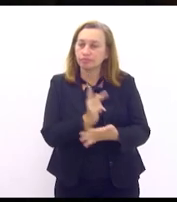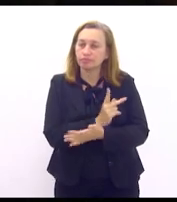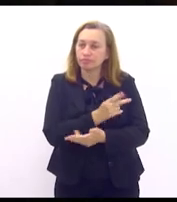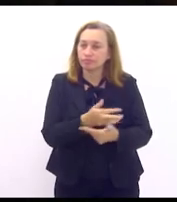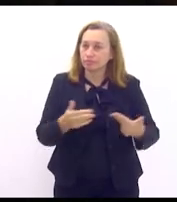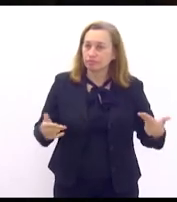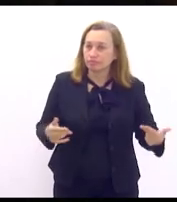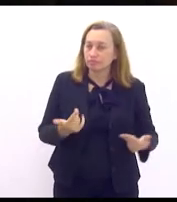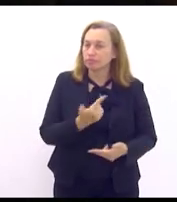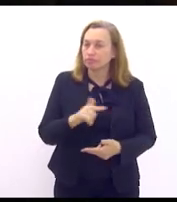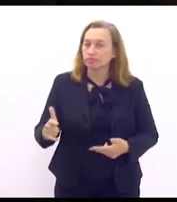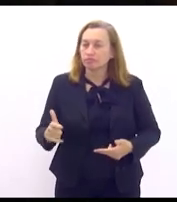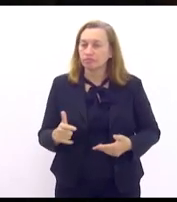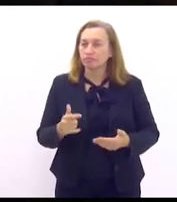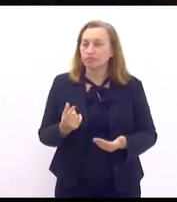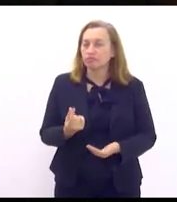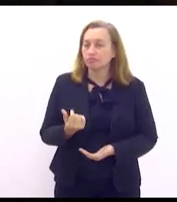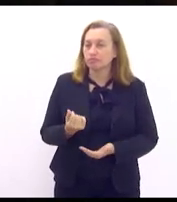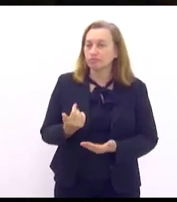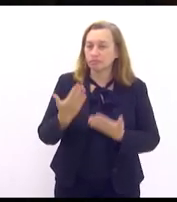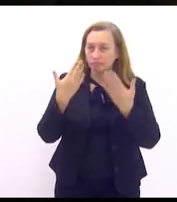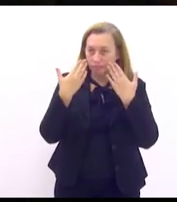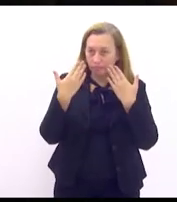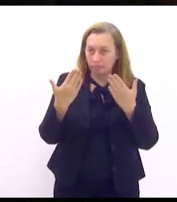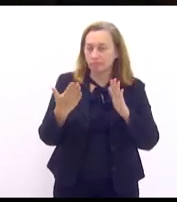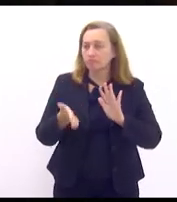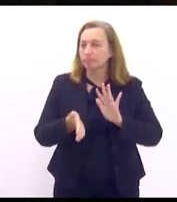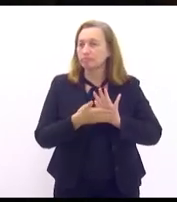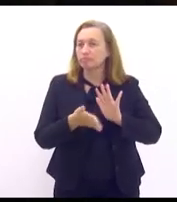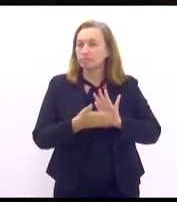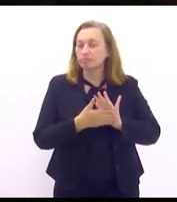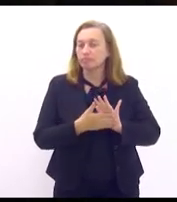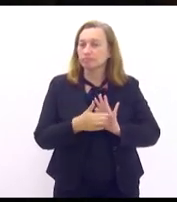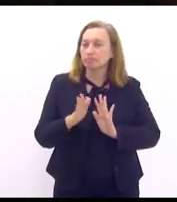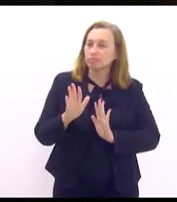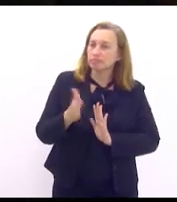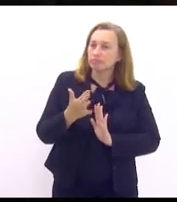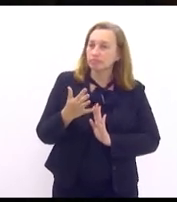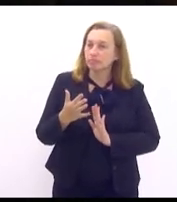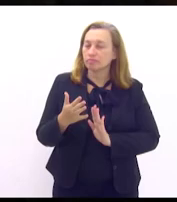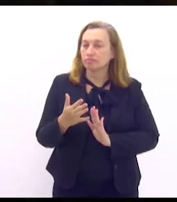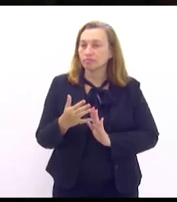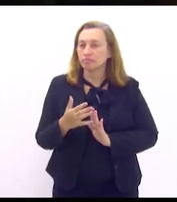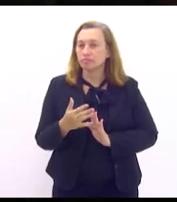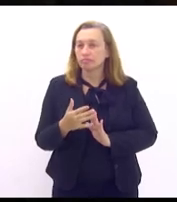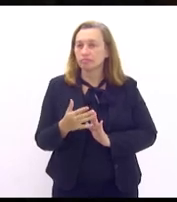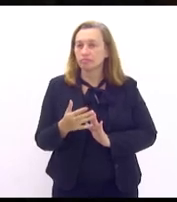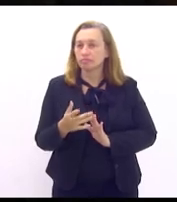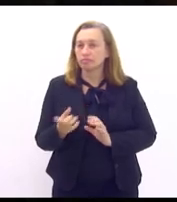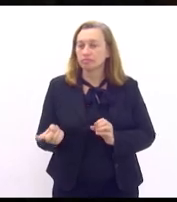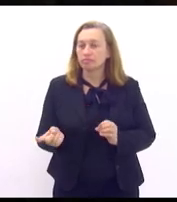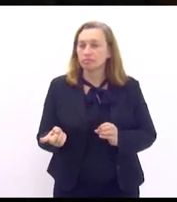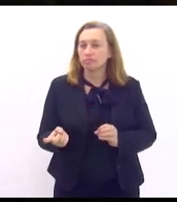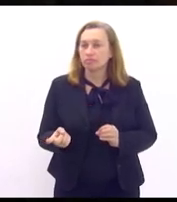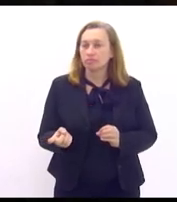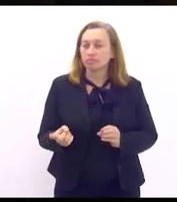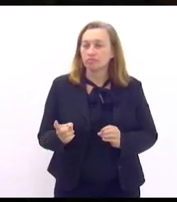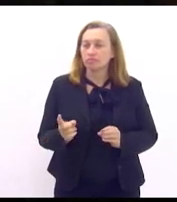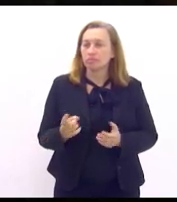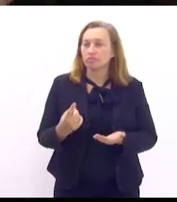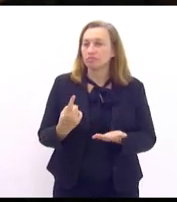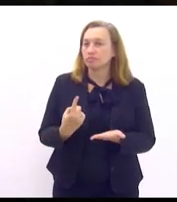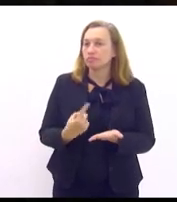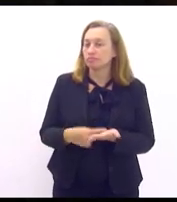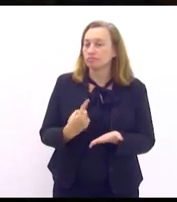não tem dinheiro para apresentar uma proposta de pelo menos um calendário de recomposição para os